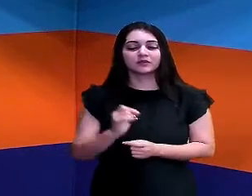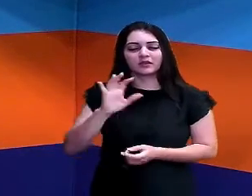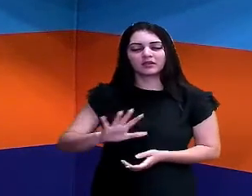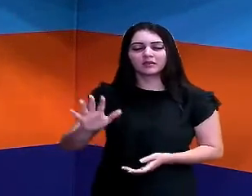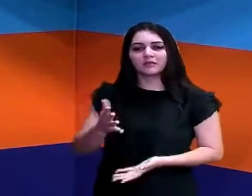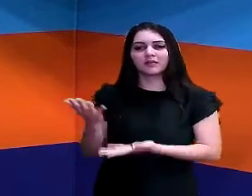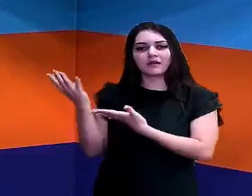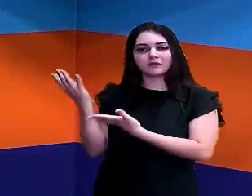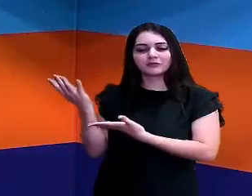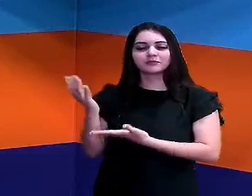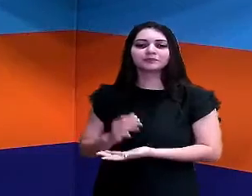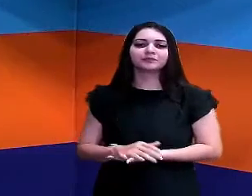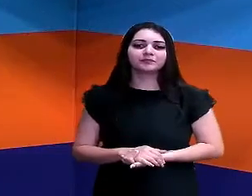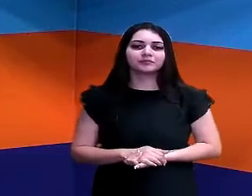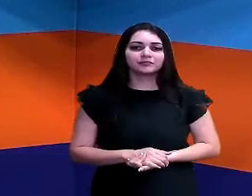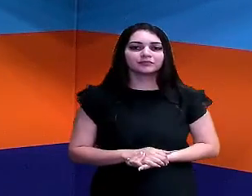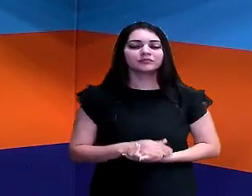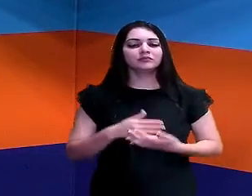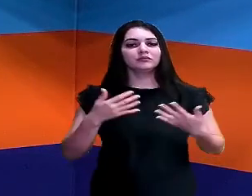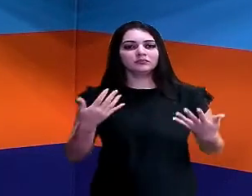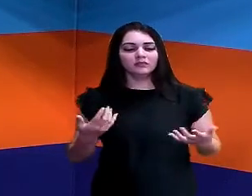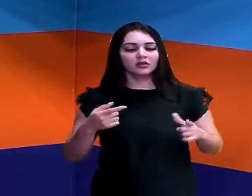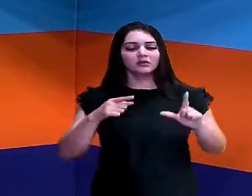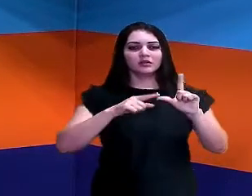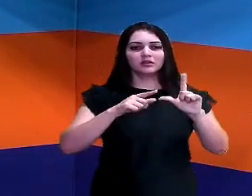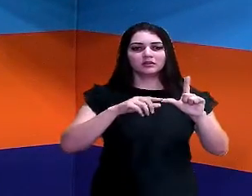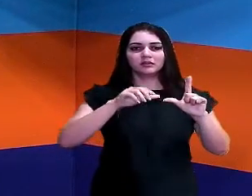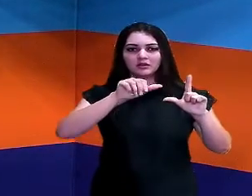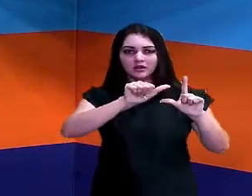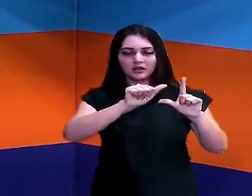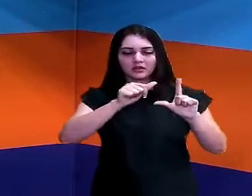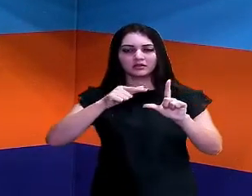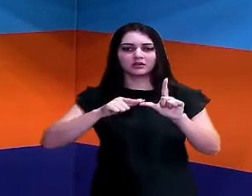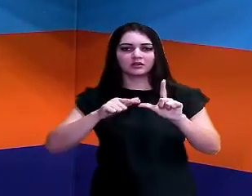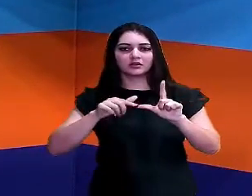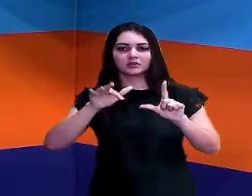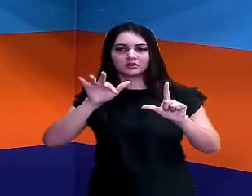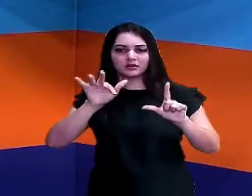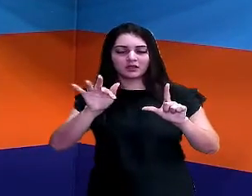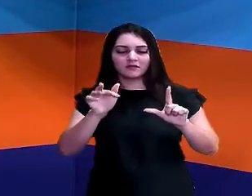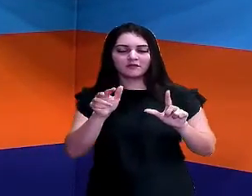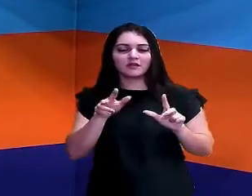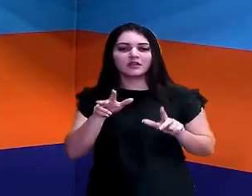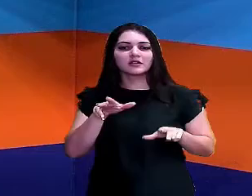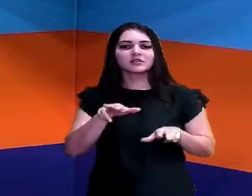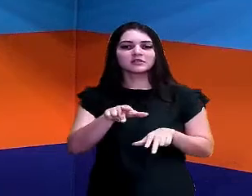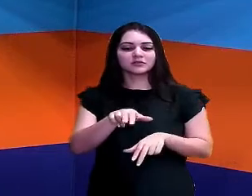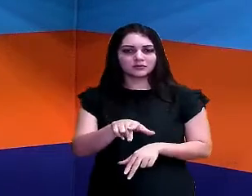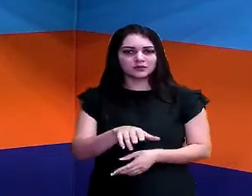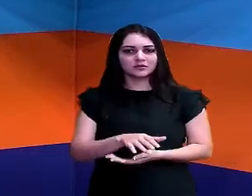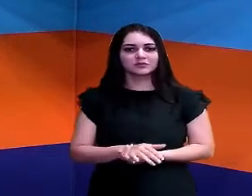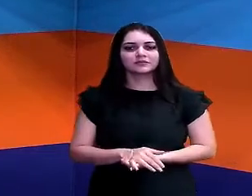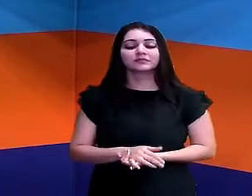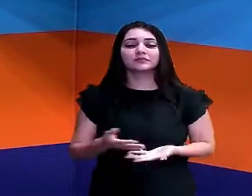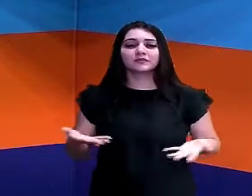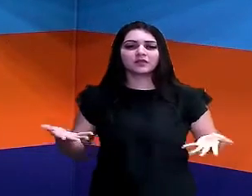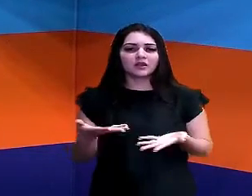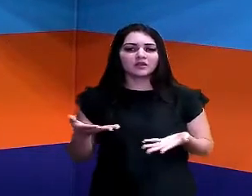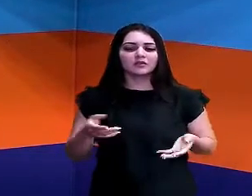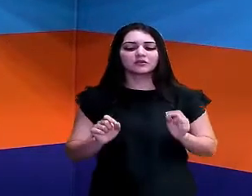Esse blocozinho. Então, a letra A e a letra F são iguais. Agora